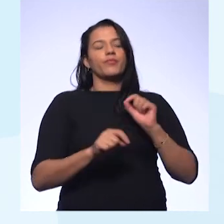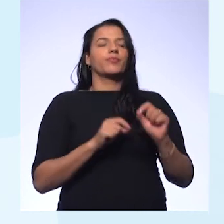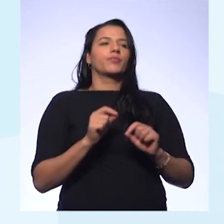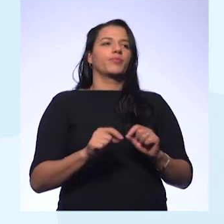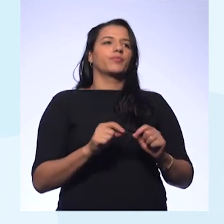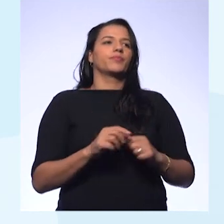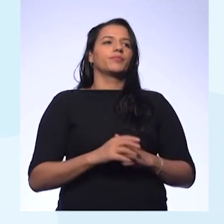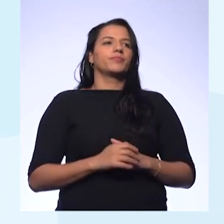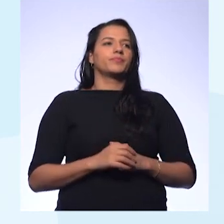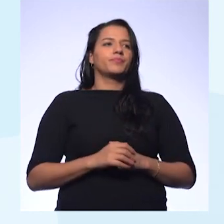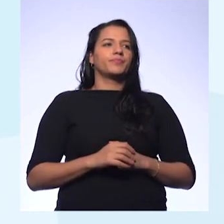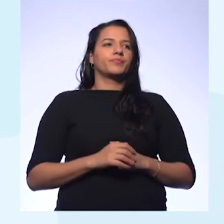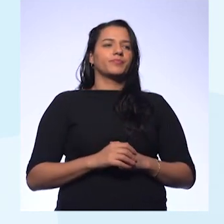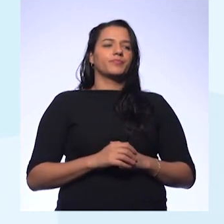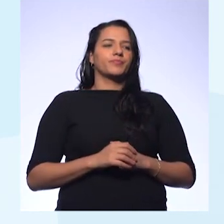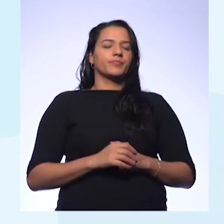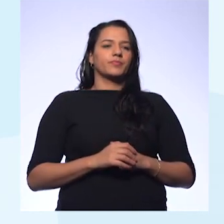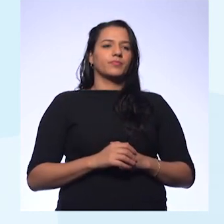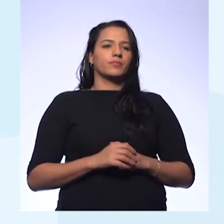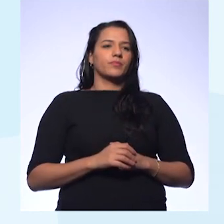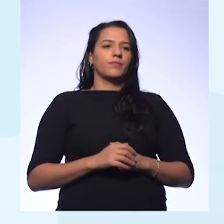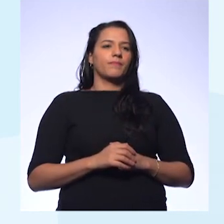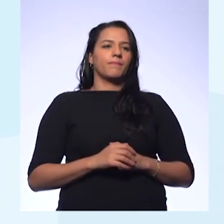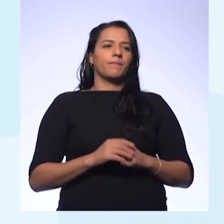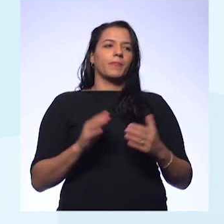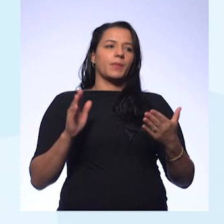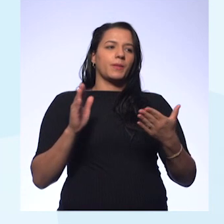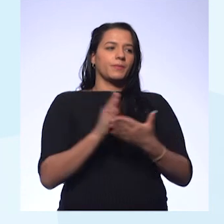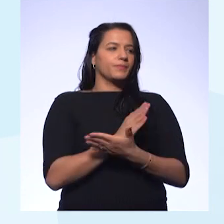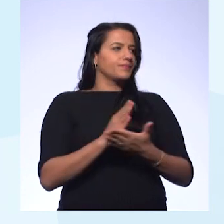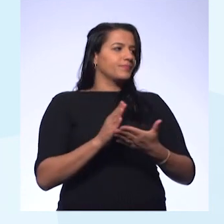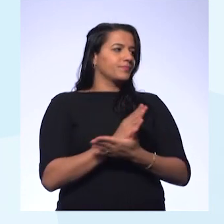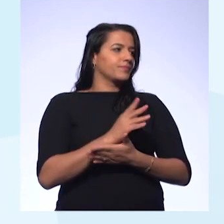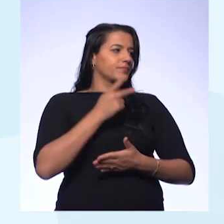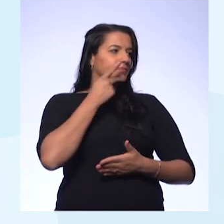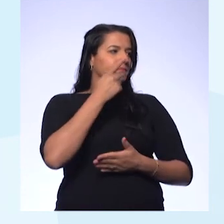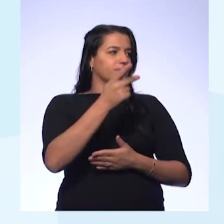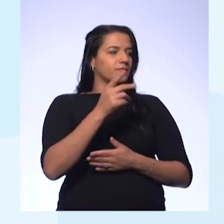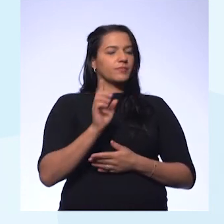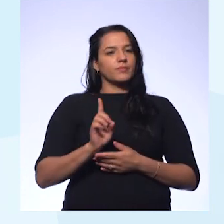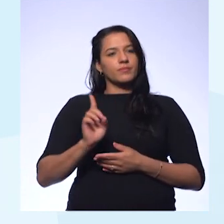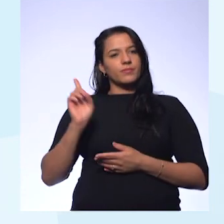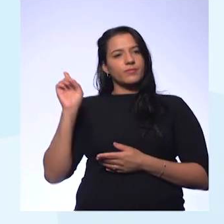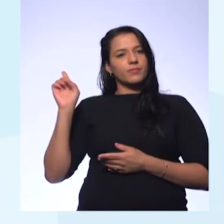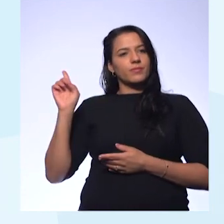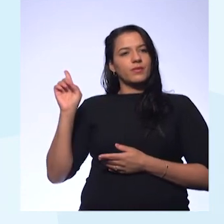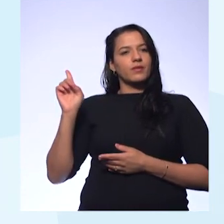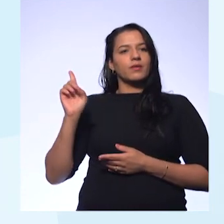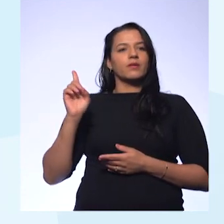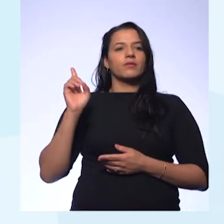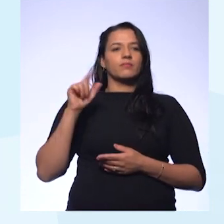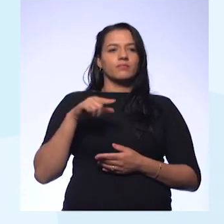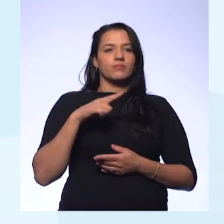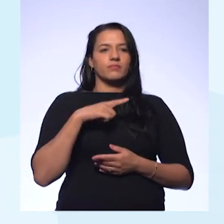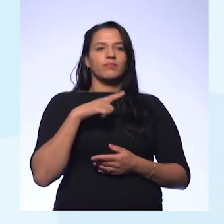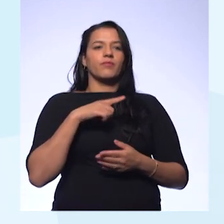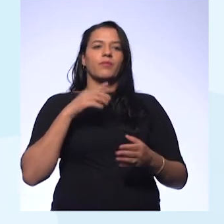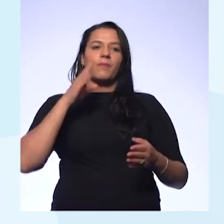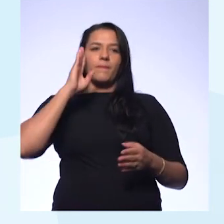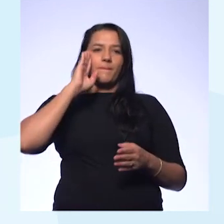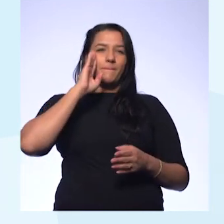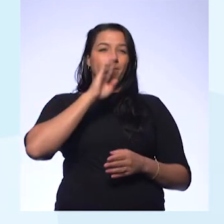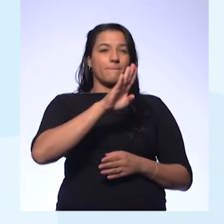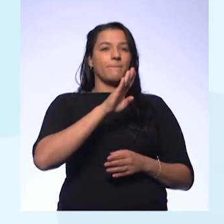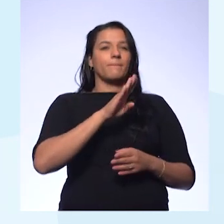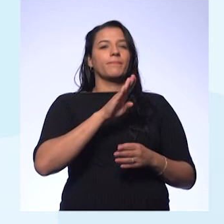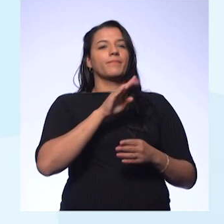né, das eleições? Algumas pautas estão aí na tela. Anistia irrestrita aos tenentes, lembra que eu falei lá